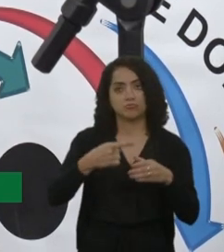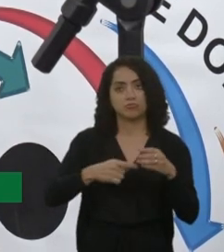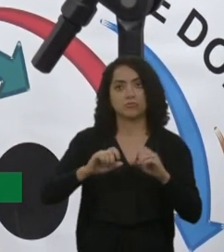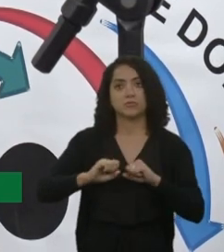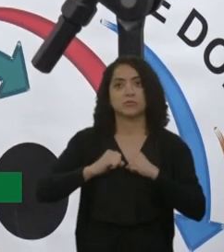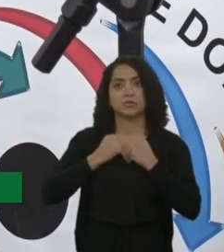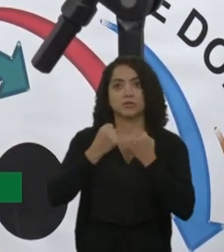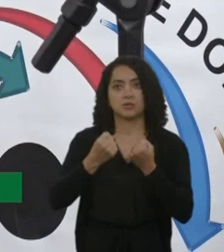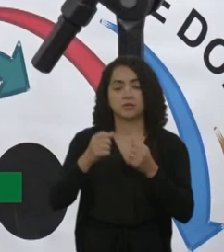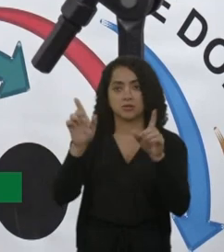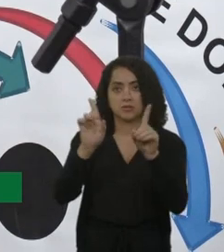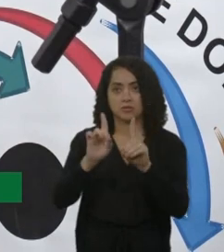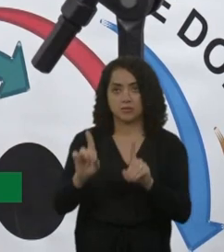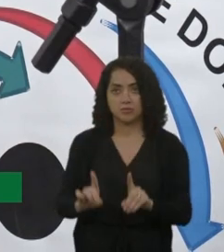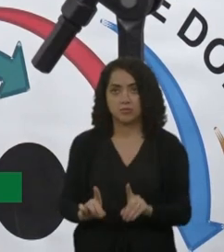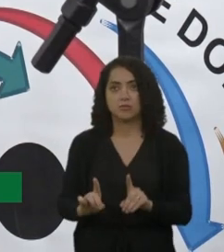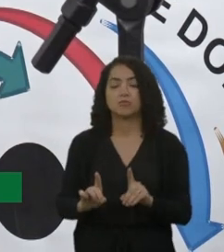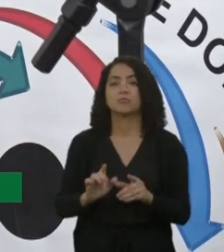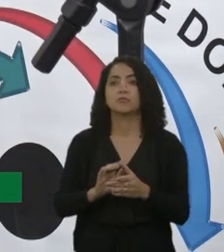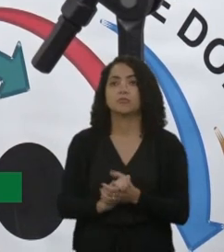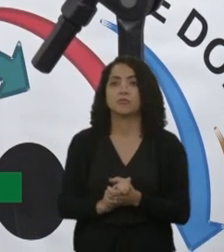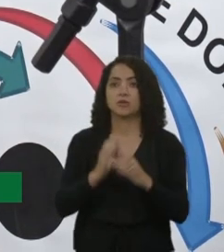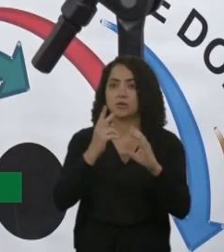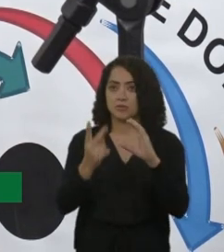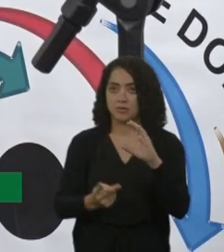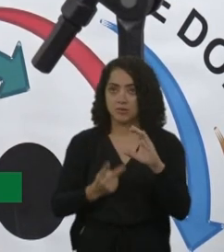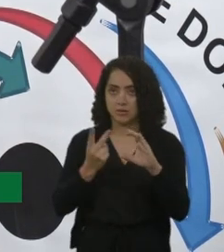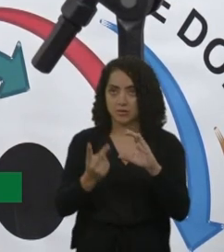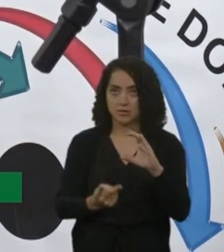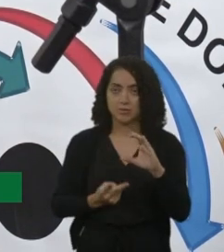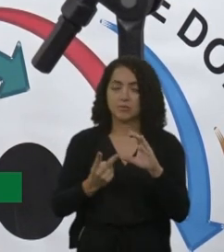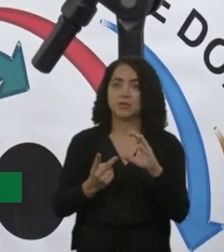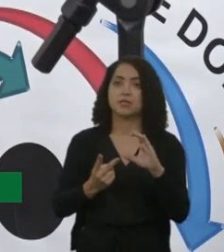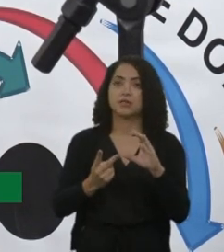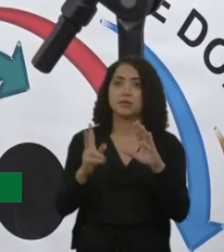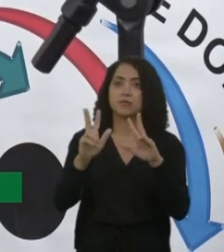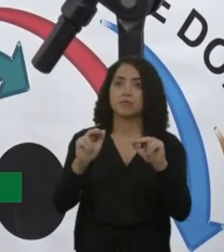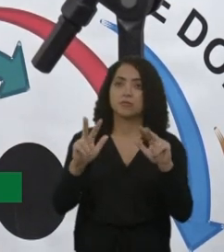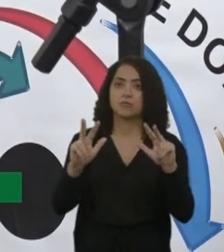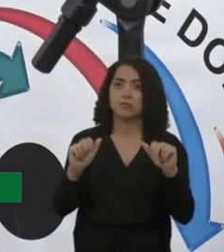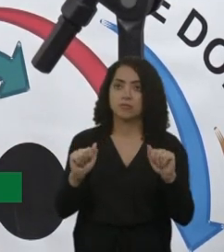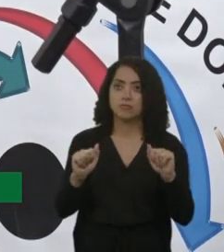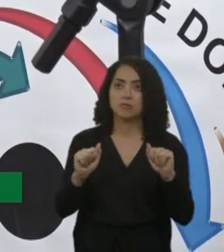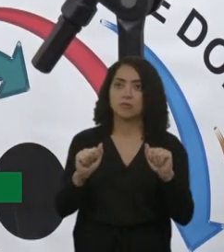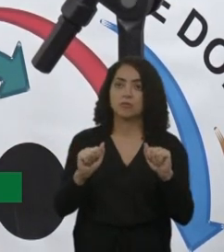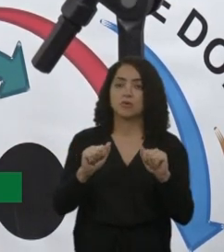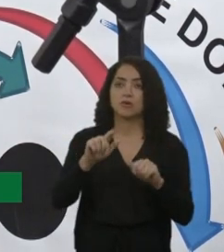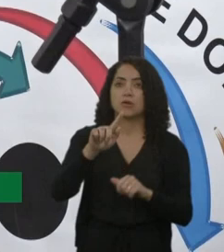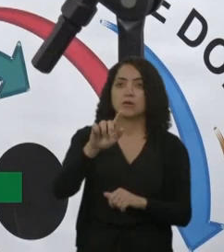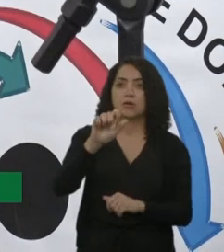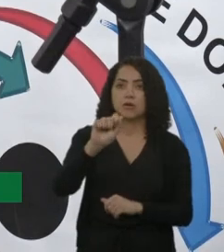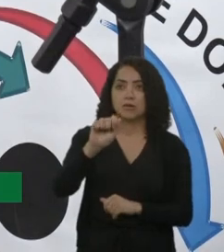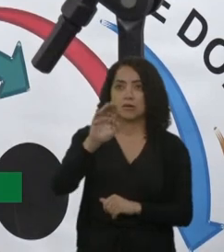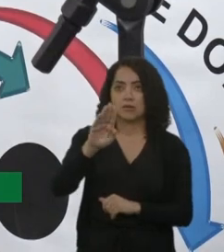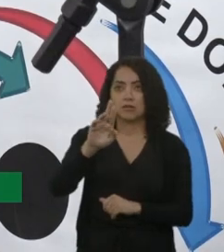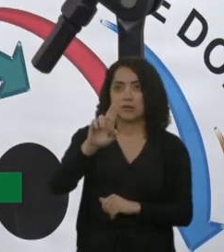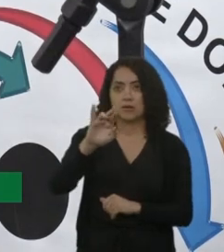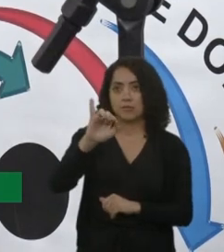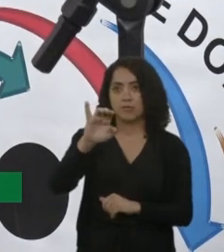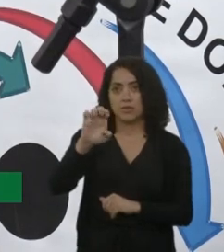da Câmara Municipal de Florianópolis, o vereador Gabriel Meurer,